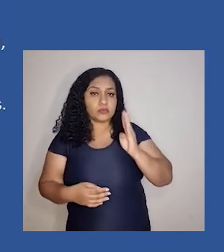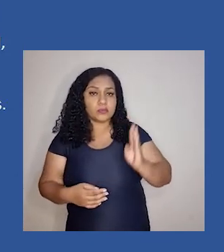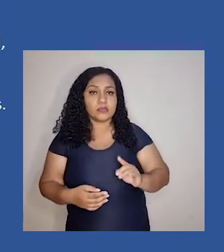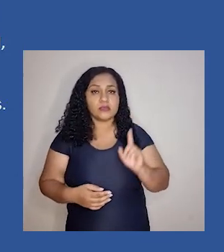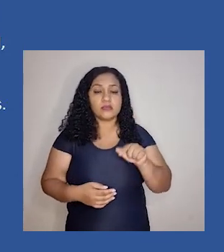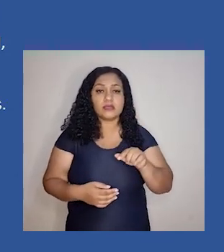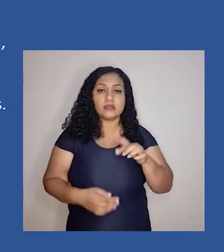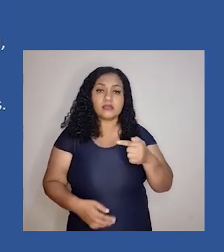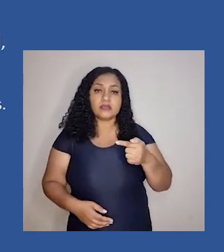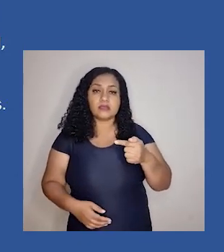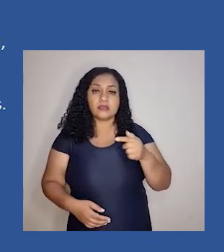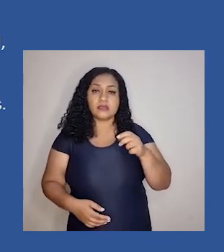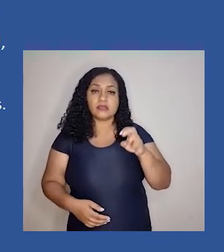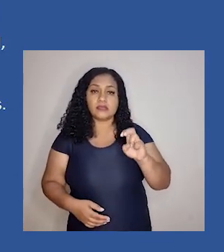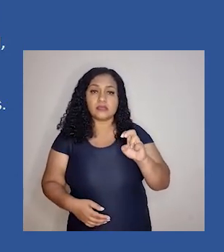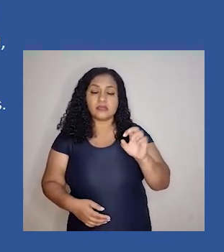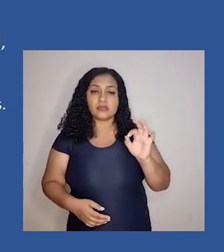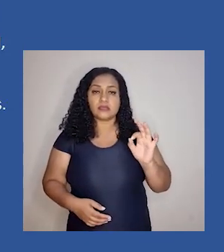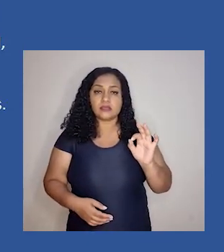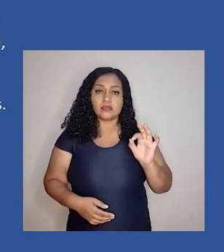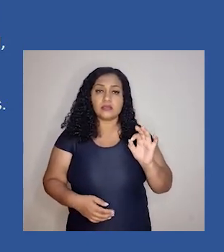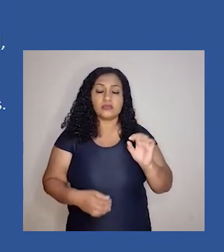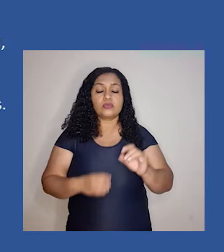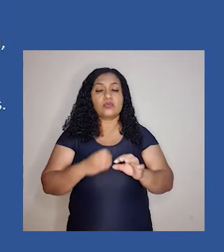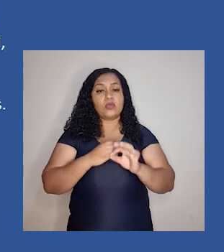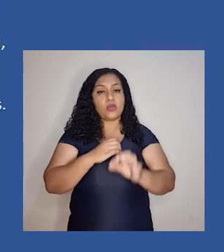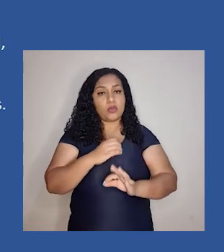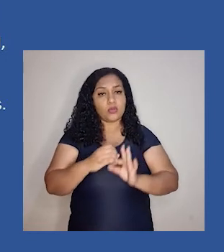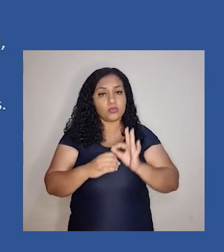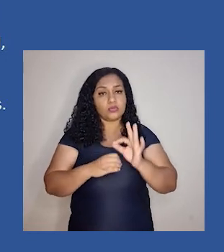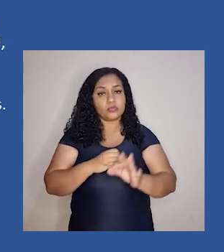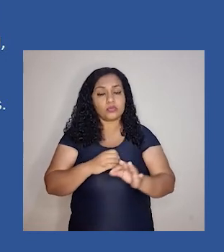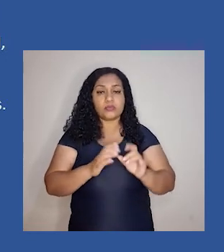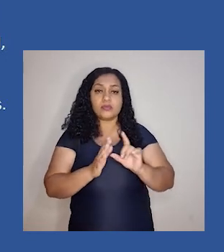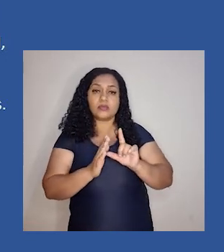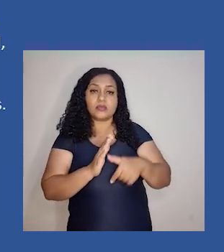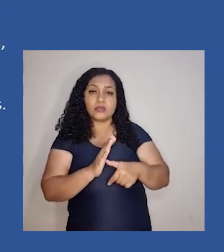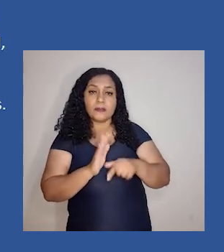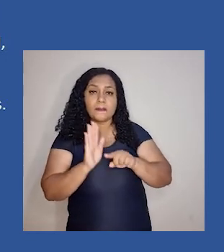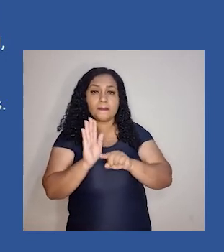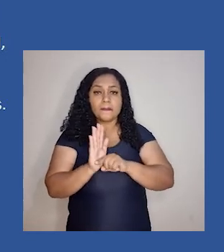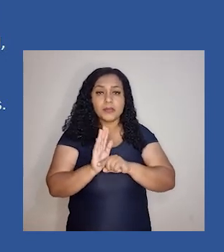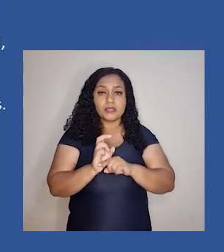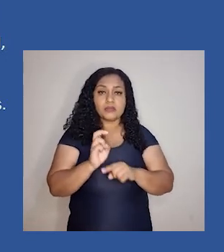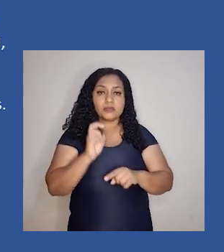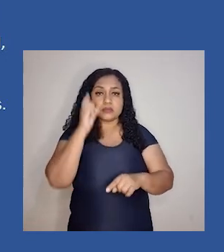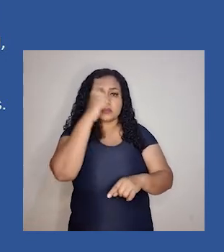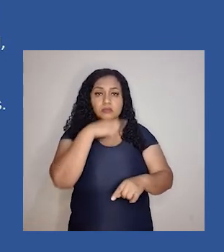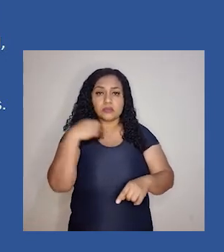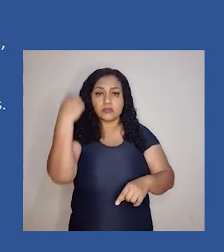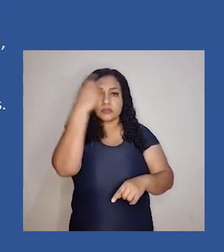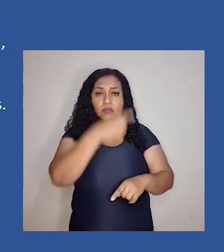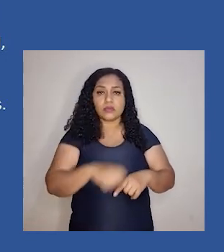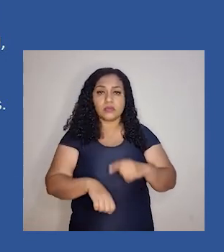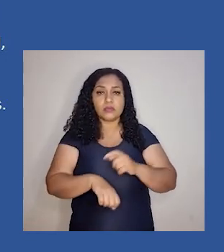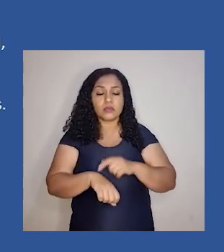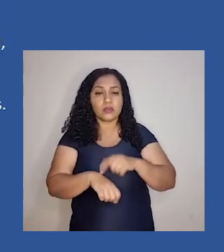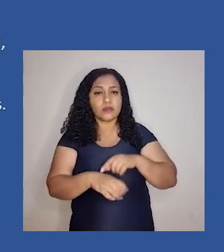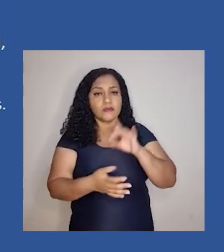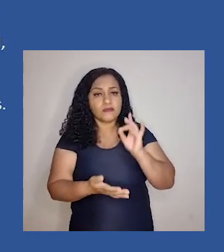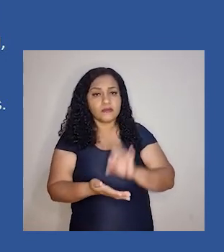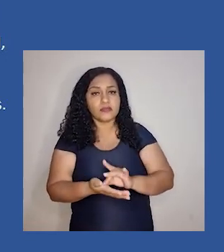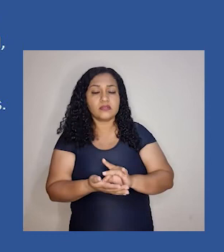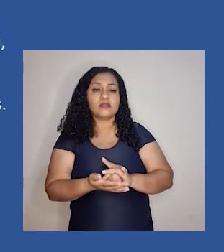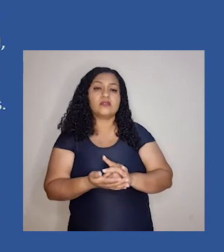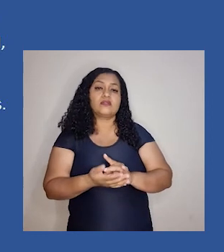Brasil corresponde a 75 graus de longitude estamos atrasados -5 horas do ar oficial